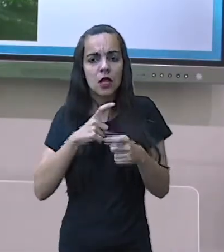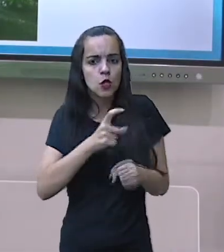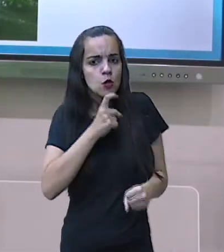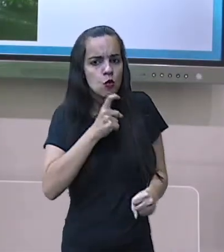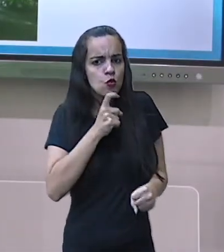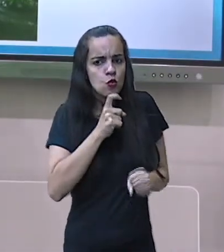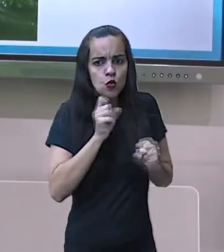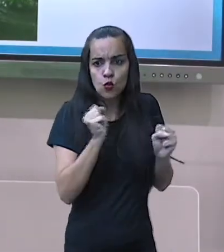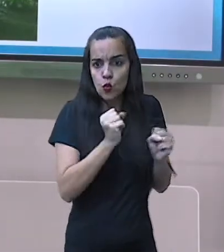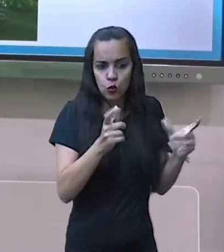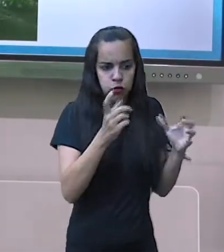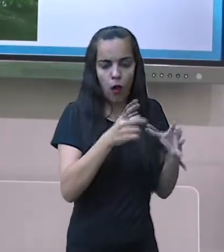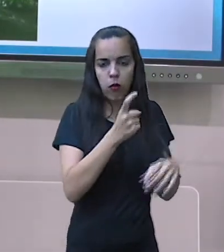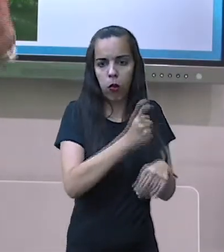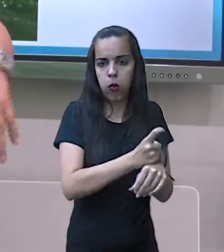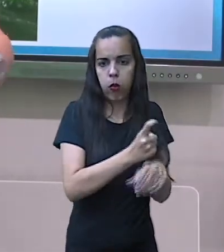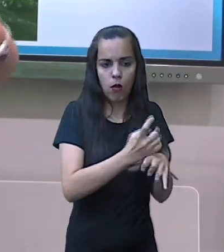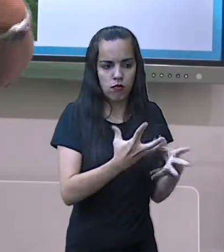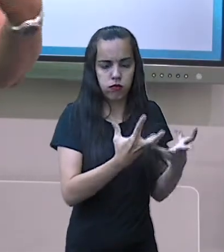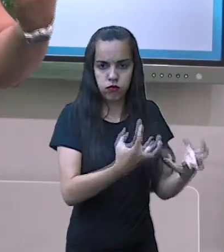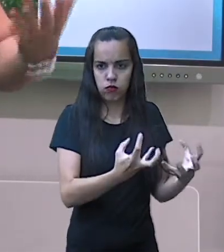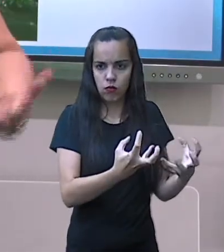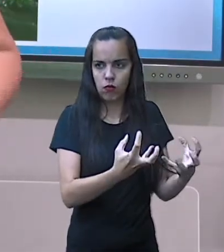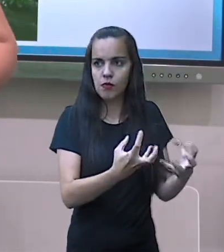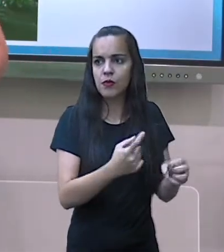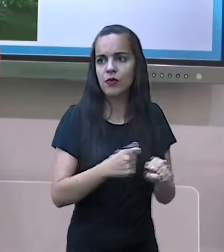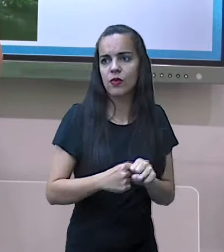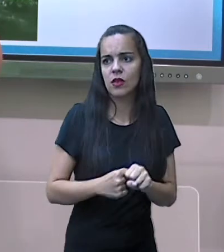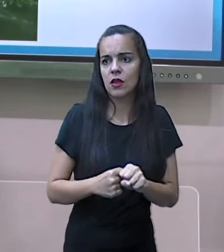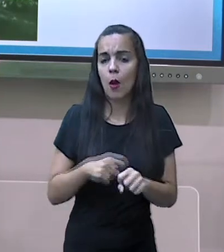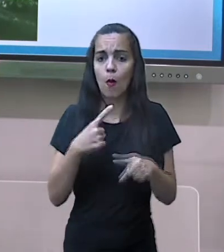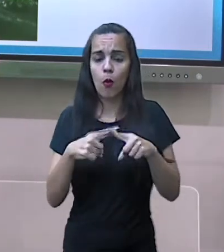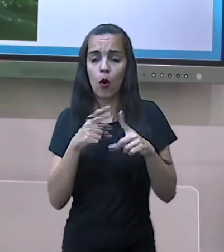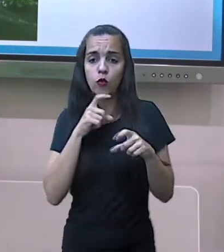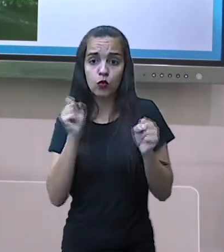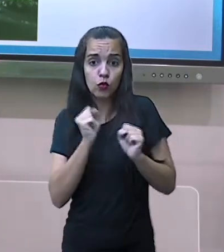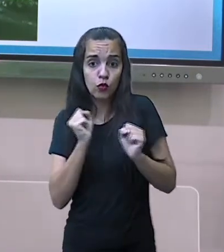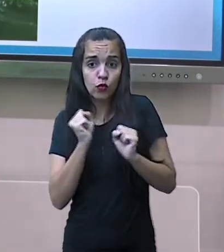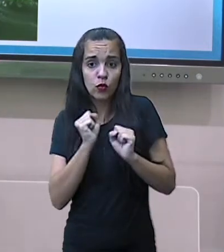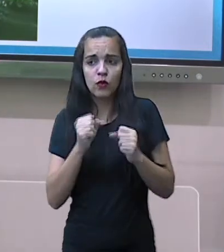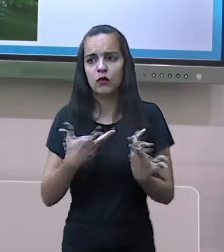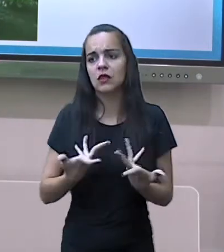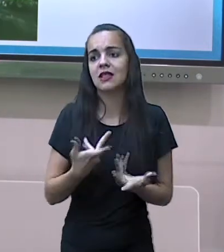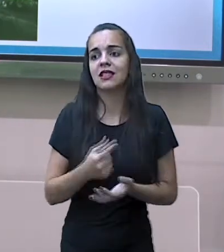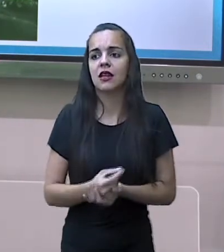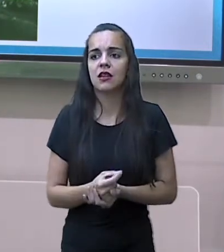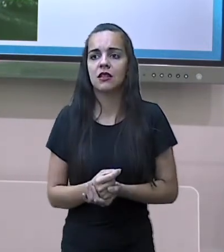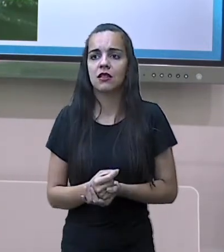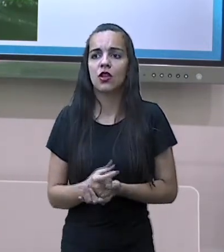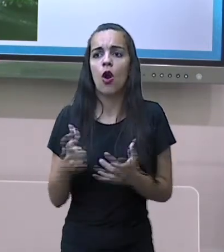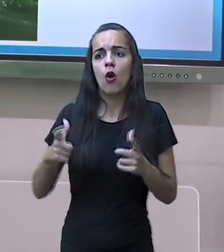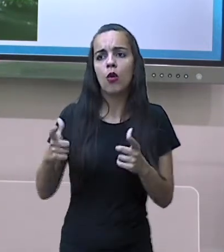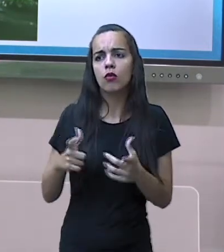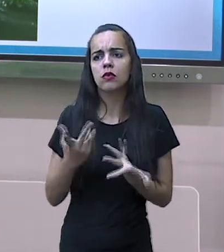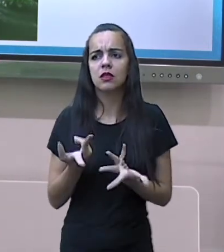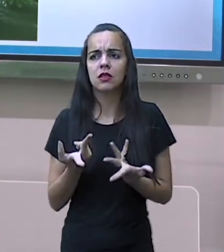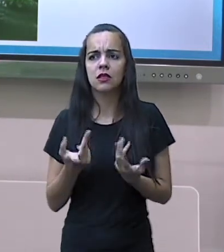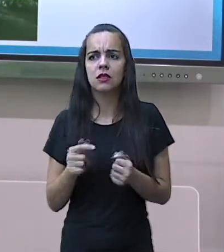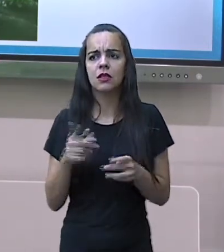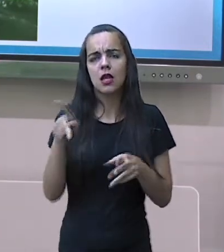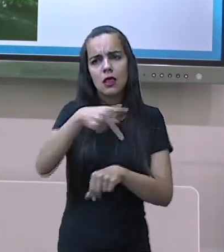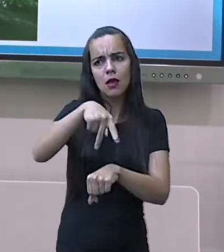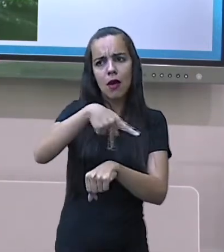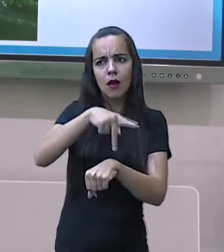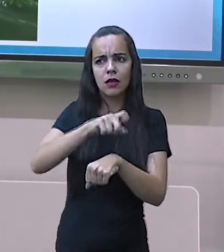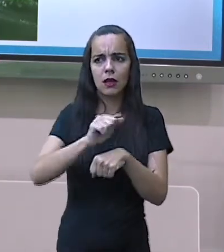São rios que estão nas zonas muito frias, tá? Isso acontece em